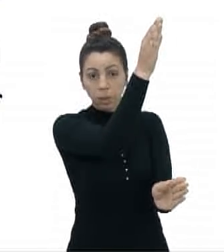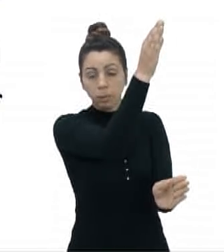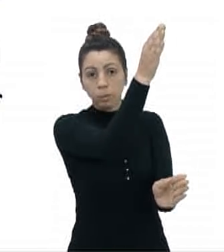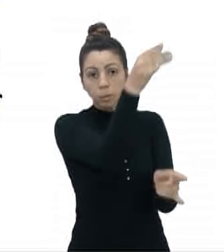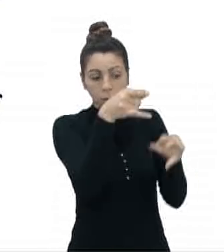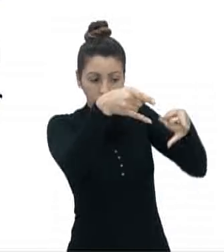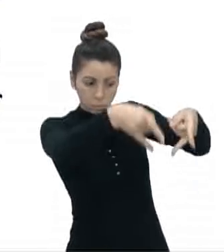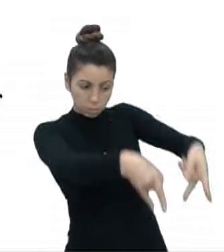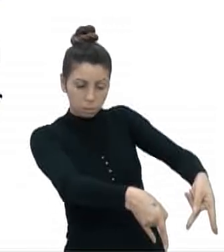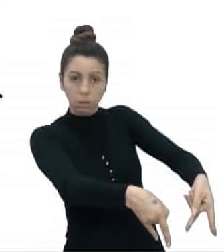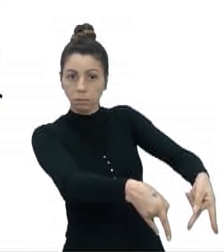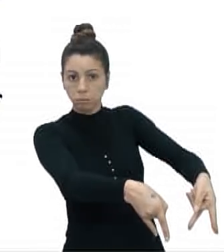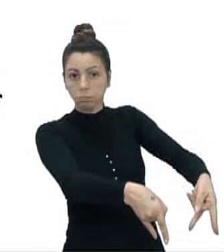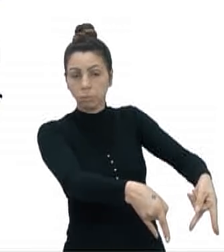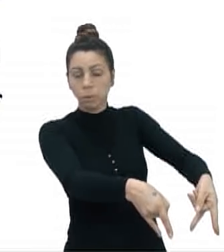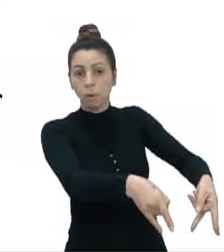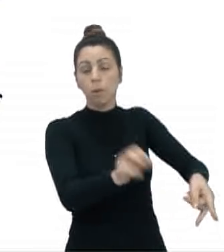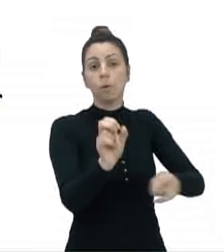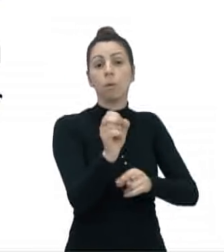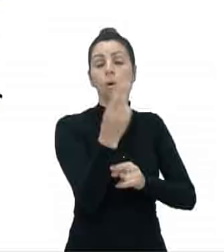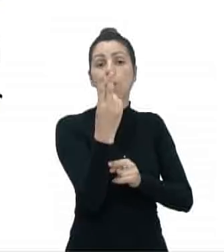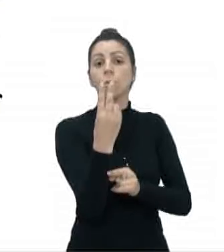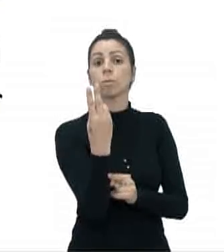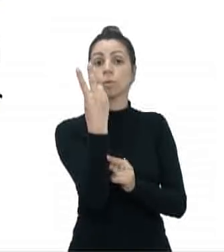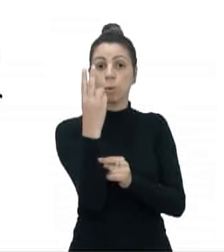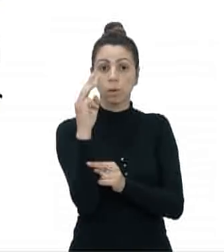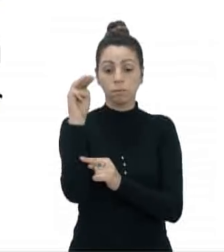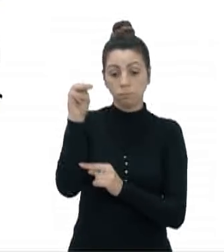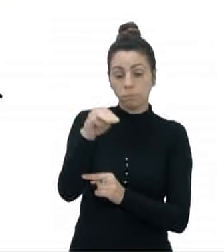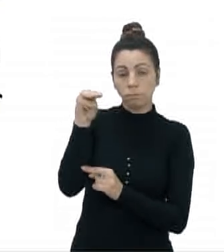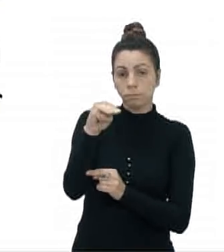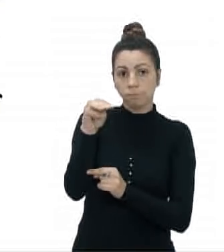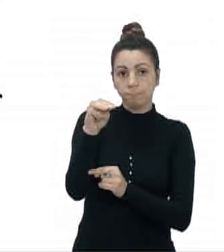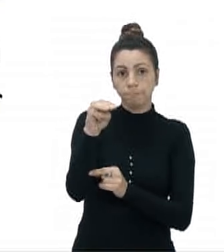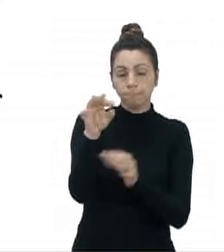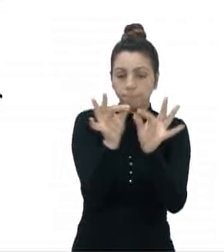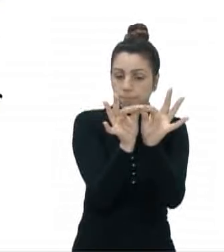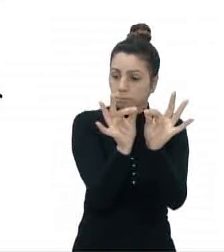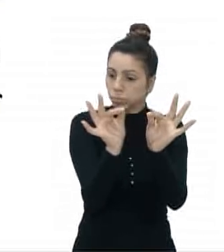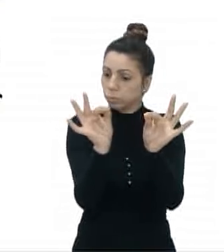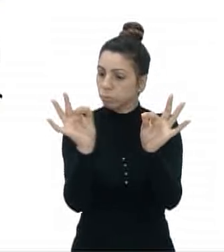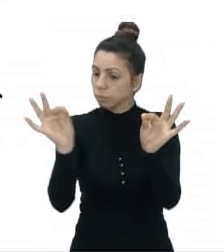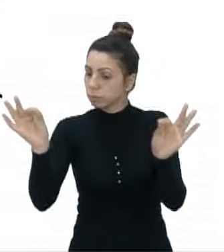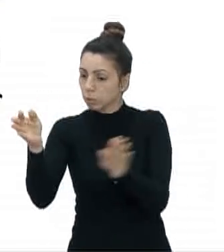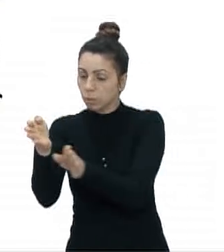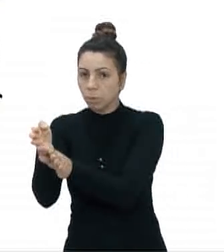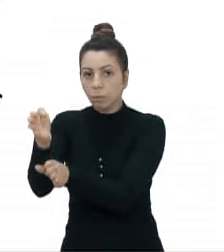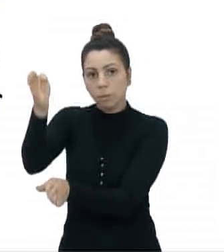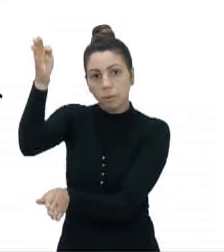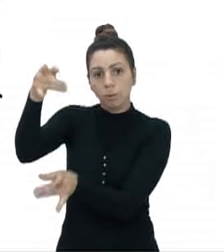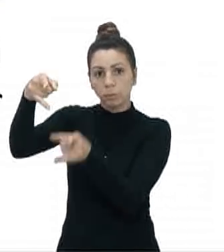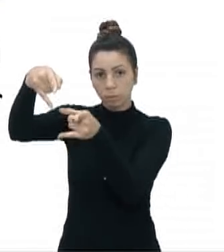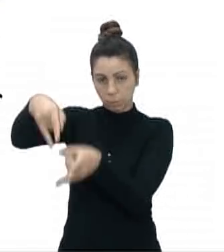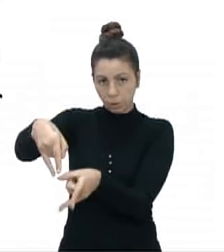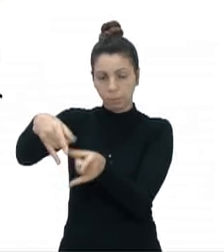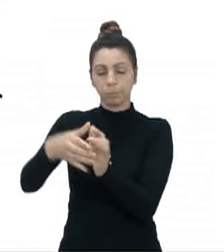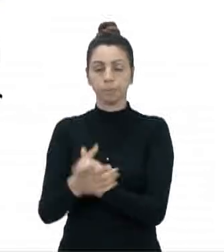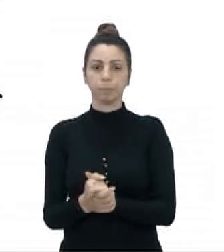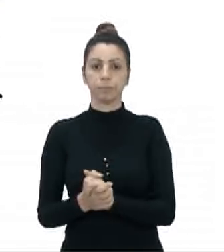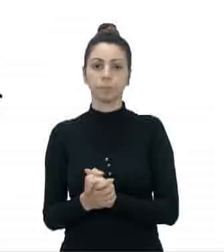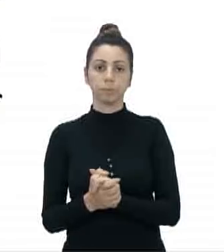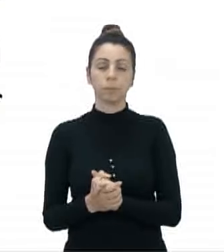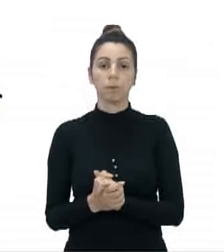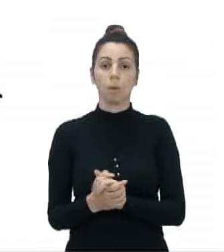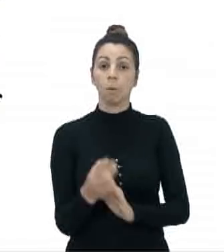cabeceira da cama e a 2 metros da parede próxima à lateral da cama. Com esses